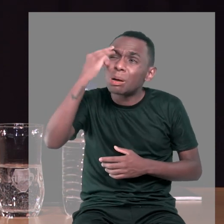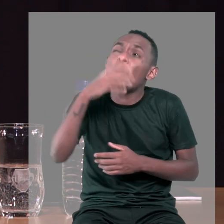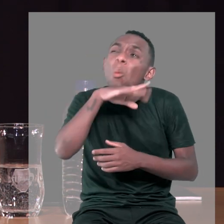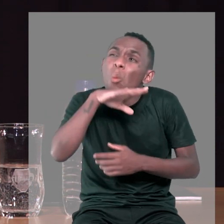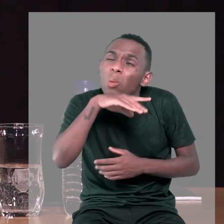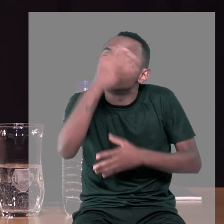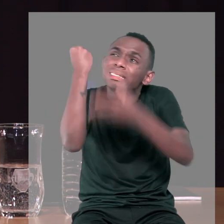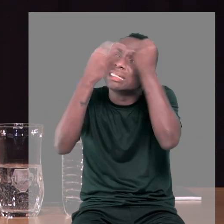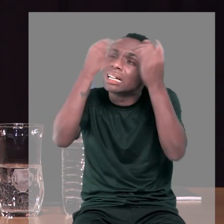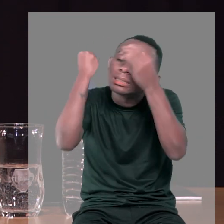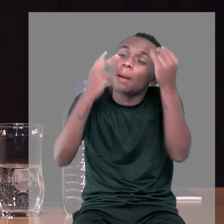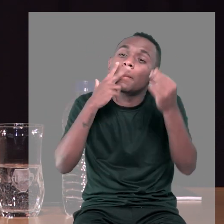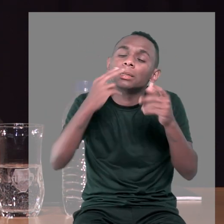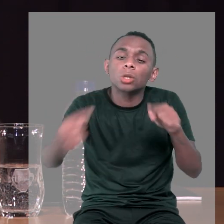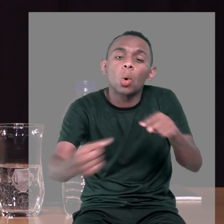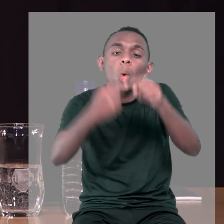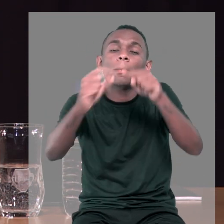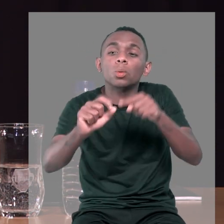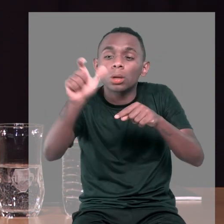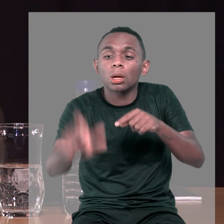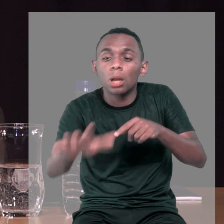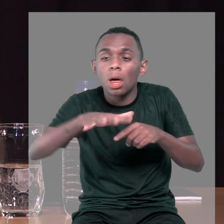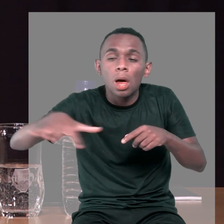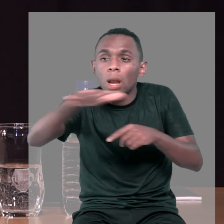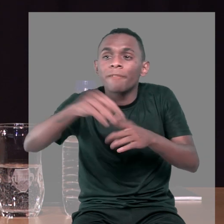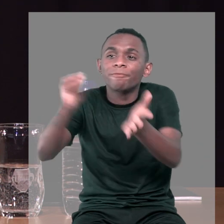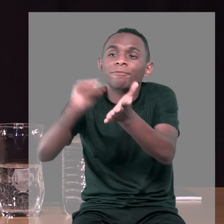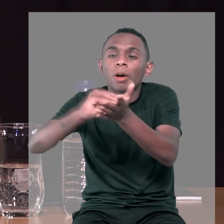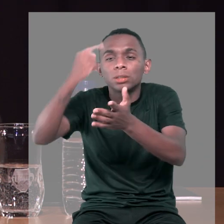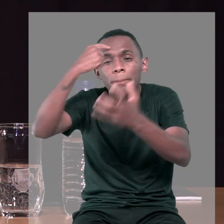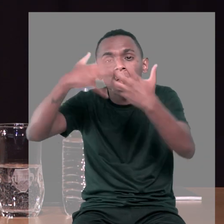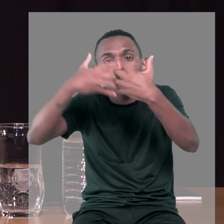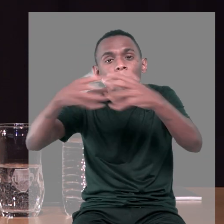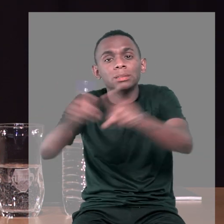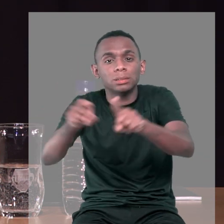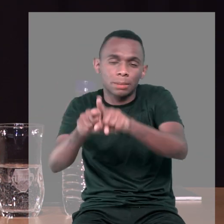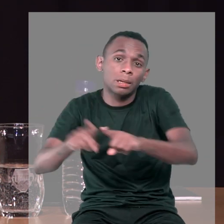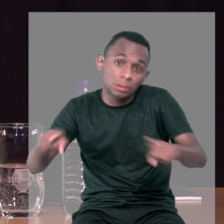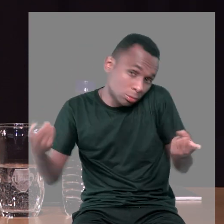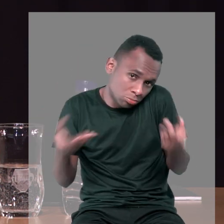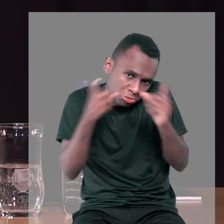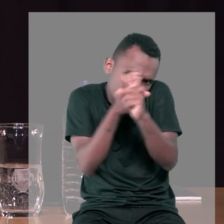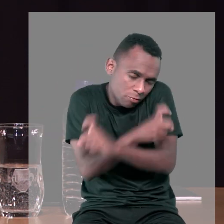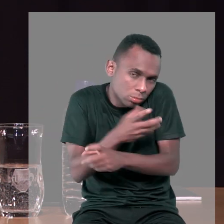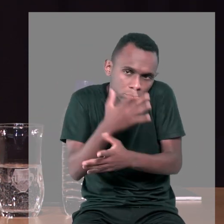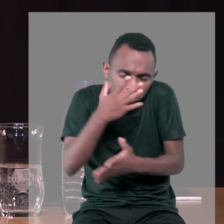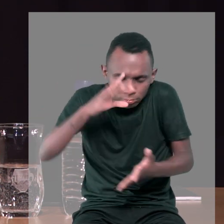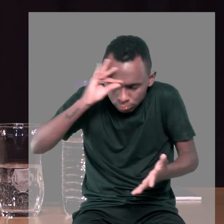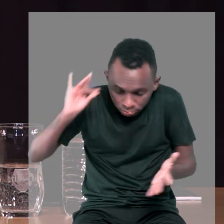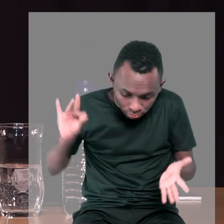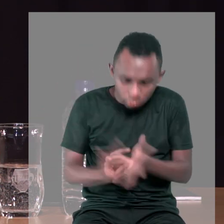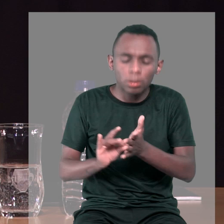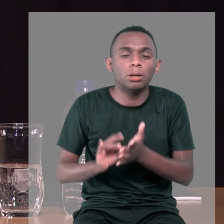manter viva na memória a ordem dos acontecimentos, o seu sentido. Pois que